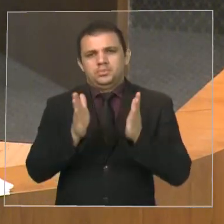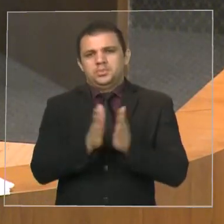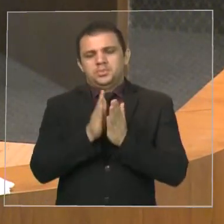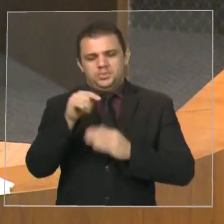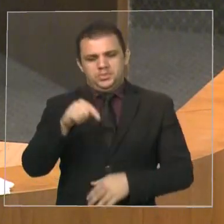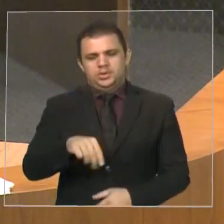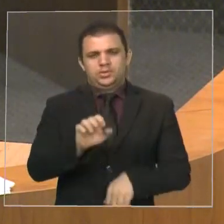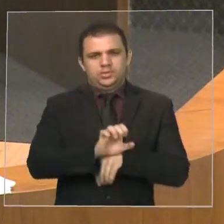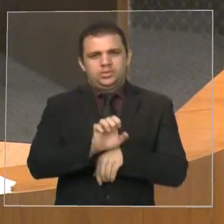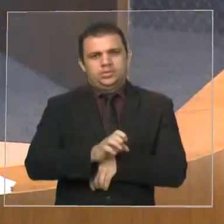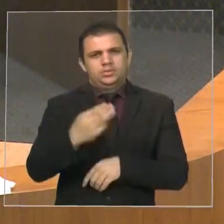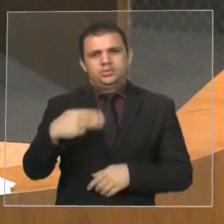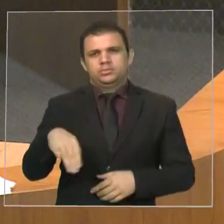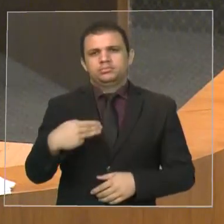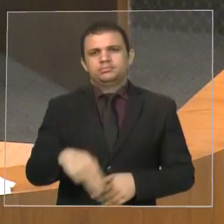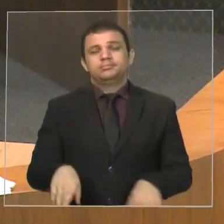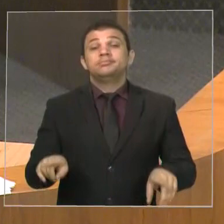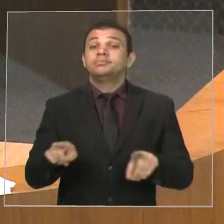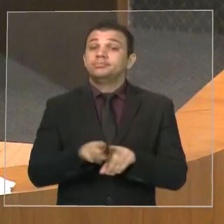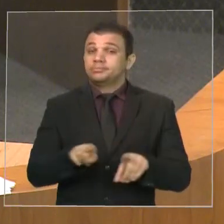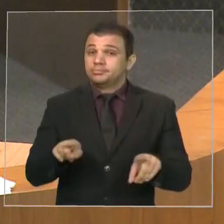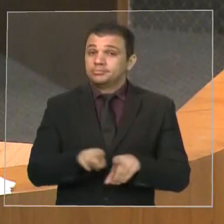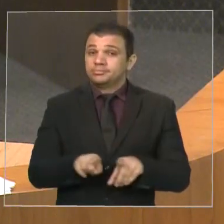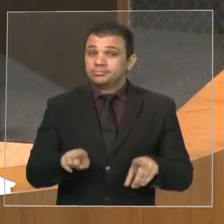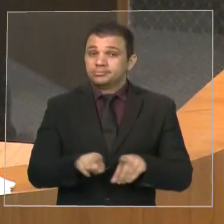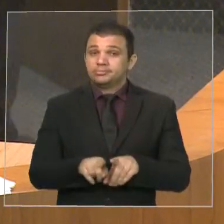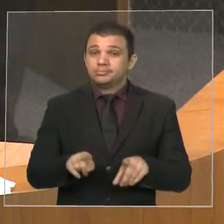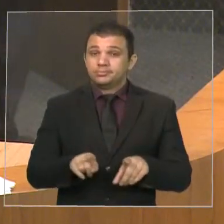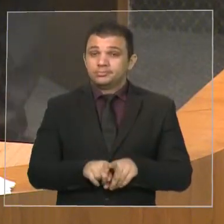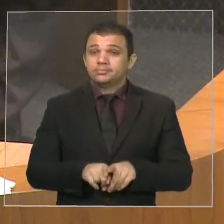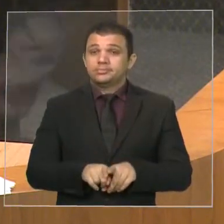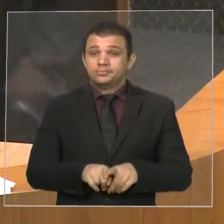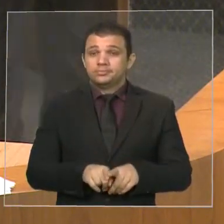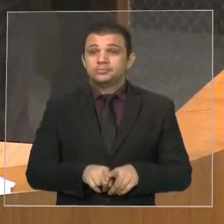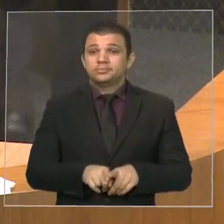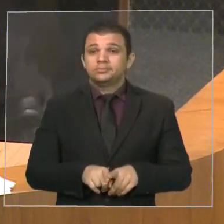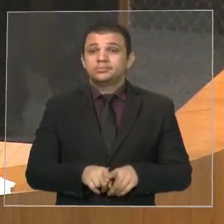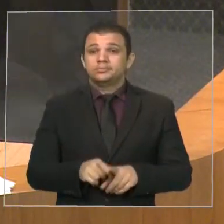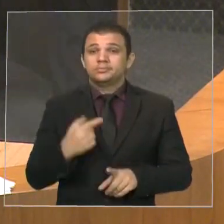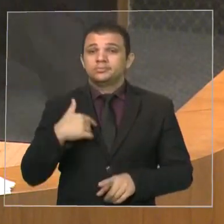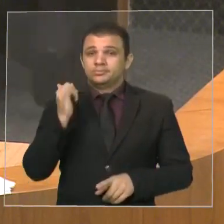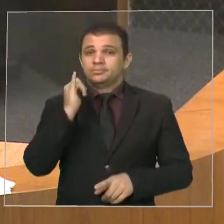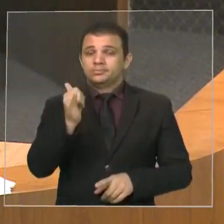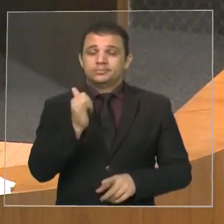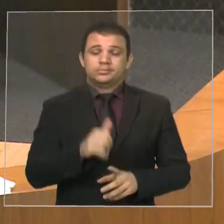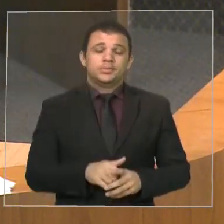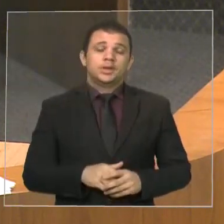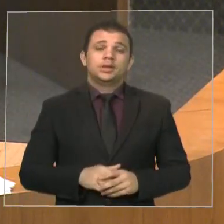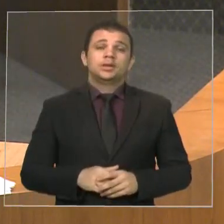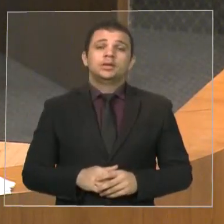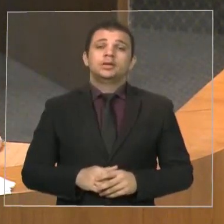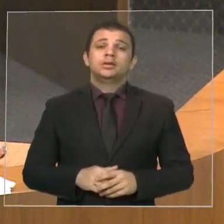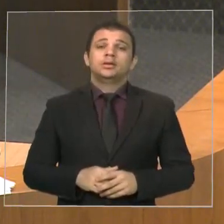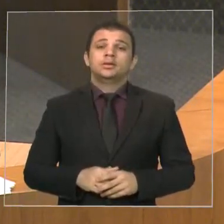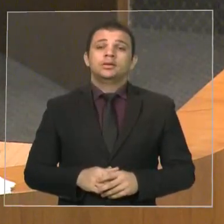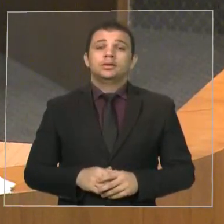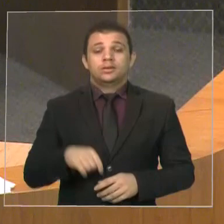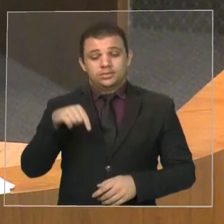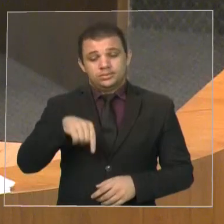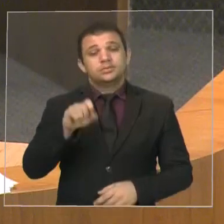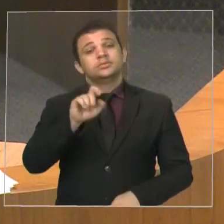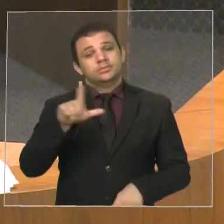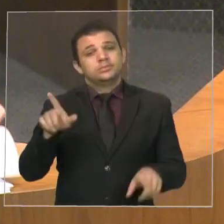no Maranhão e também, dando detalhe a vocês, na